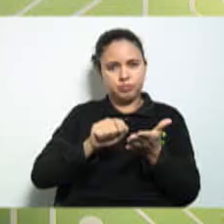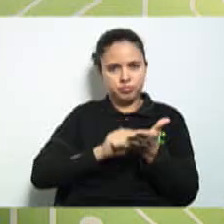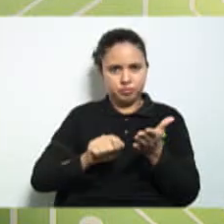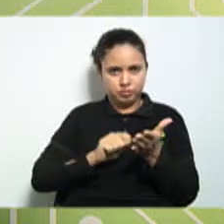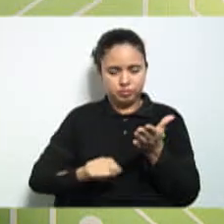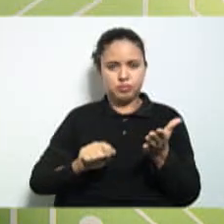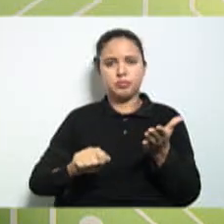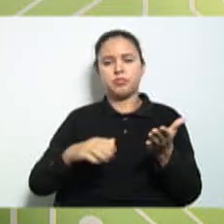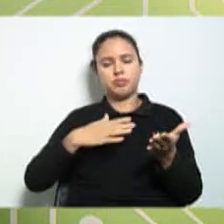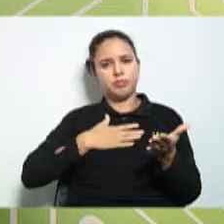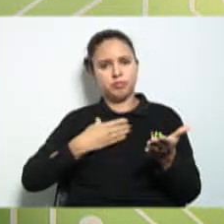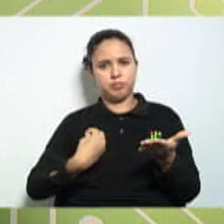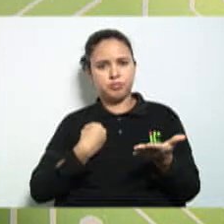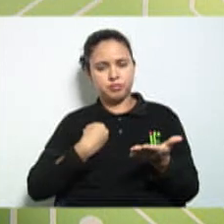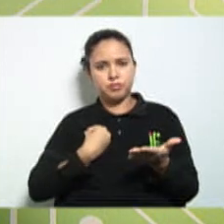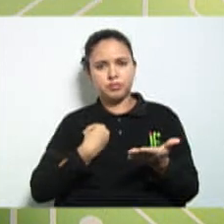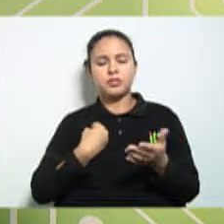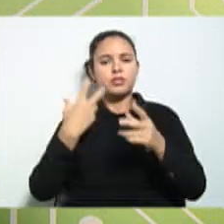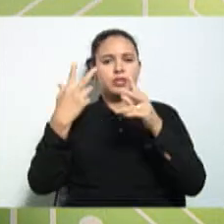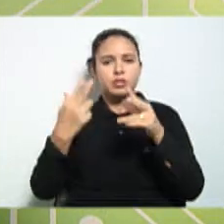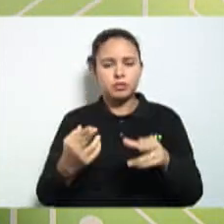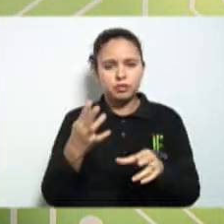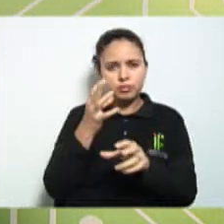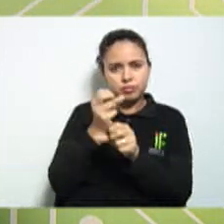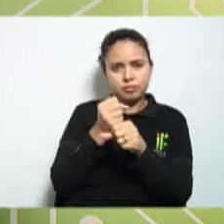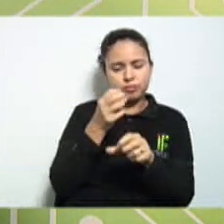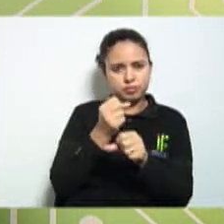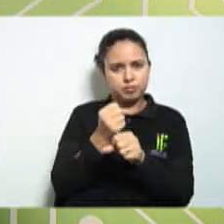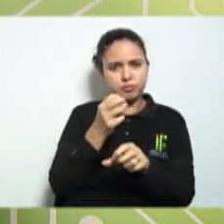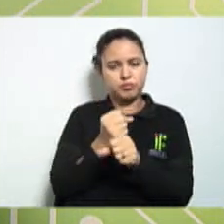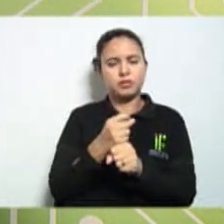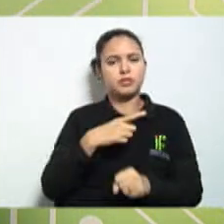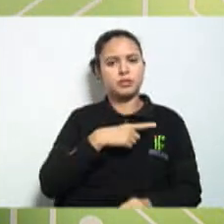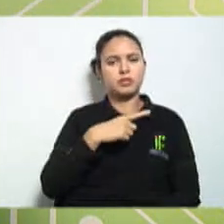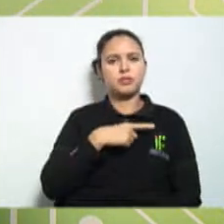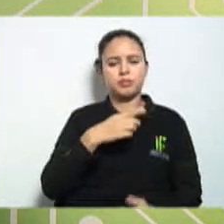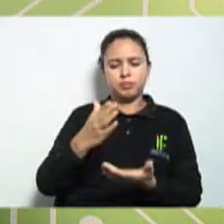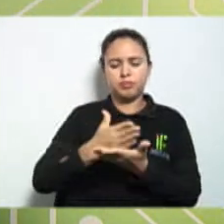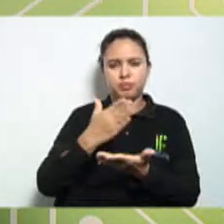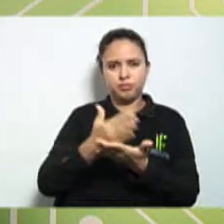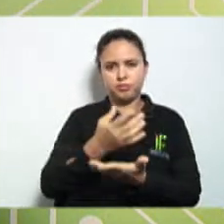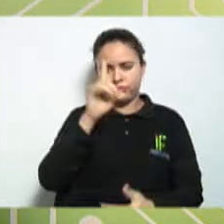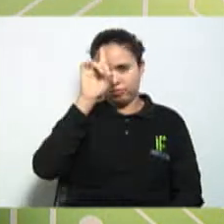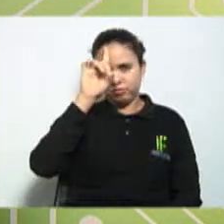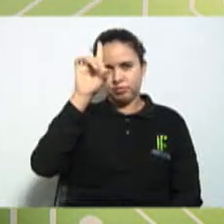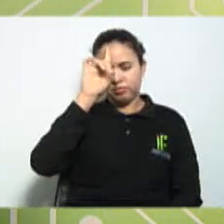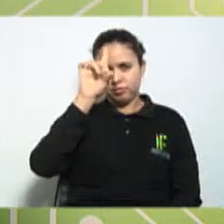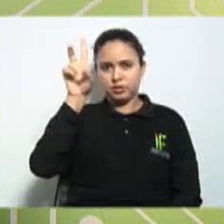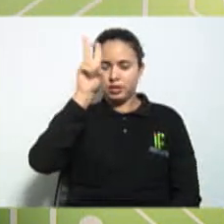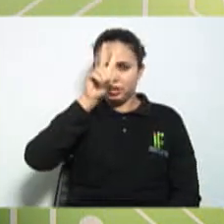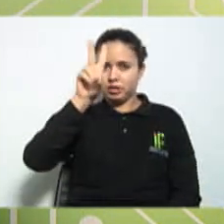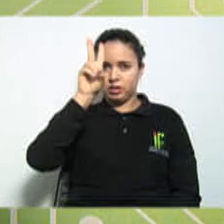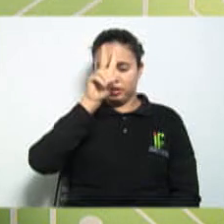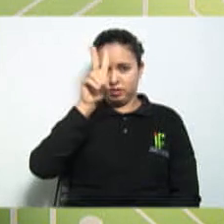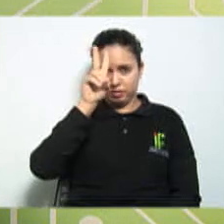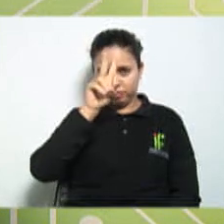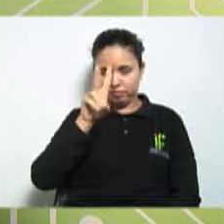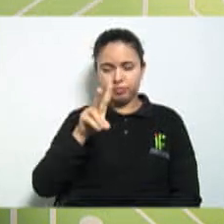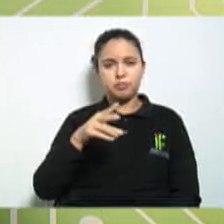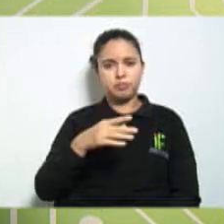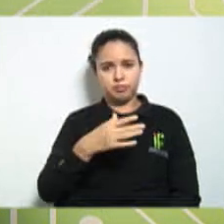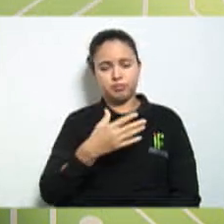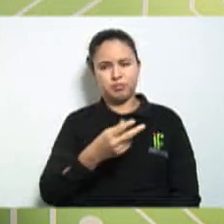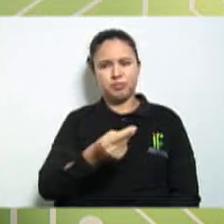mesmo jeito, é a contabilidade, nós temos o livro diário. Então, quando eu falo livro diário, lembra aí as meninas,